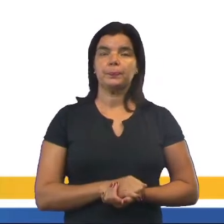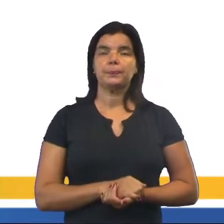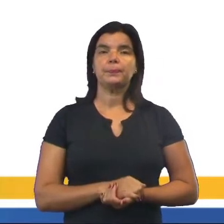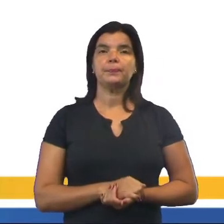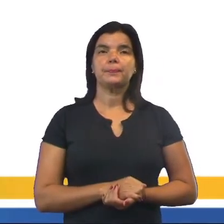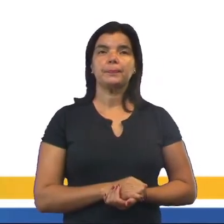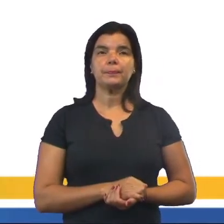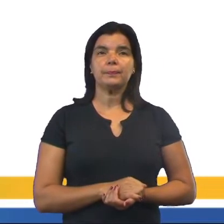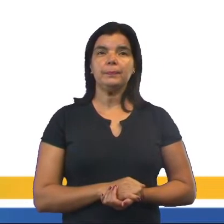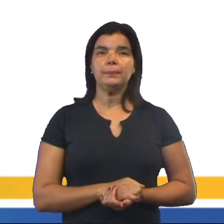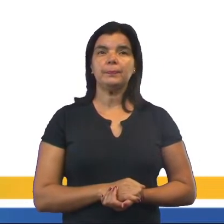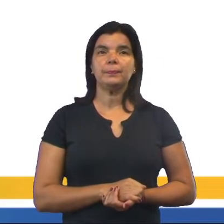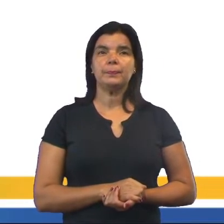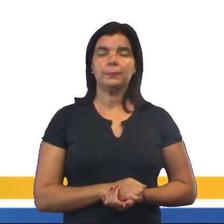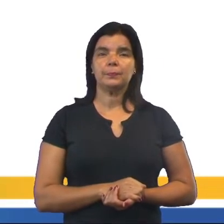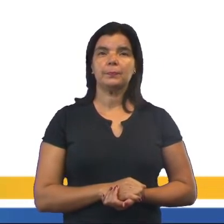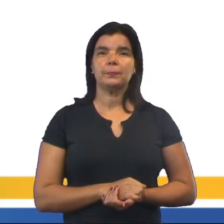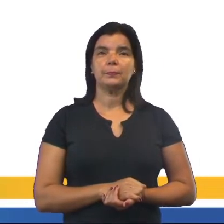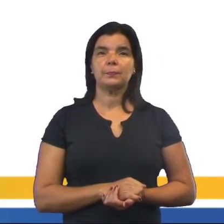of day.